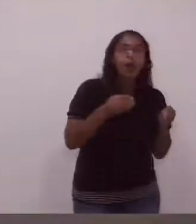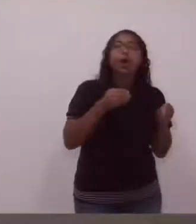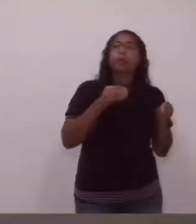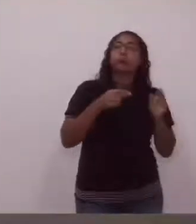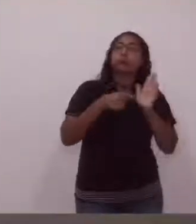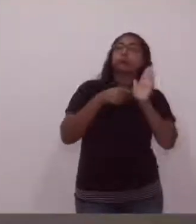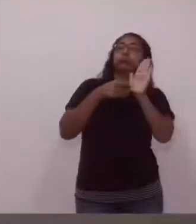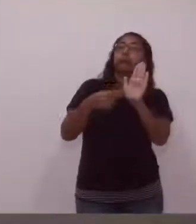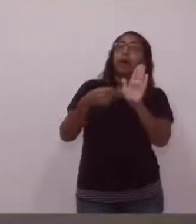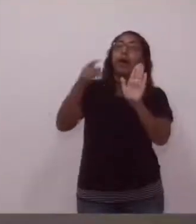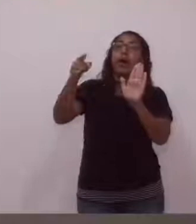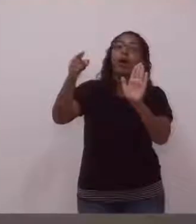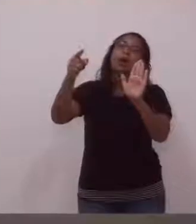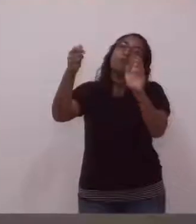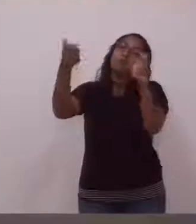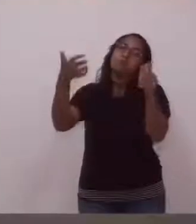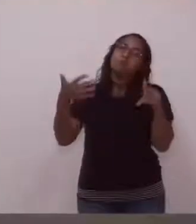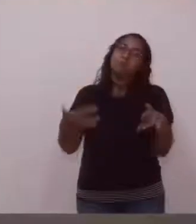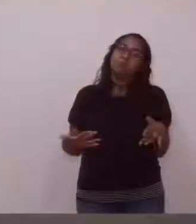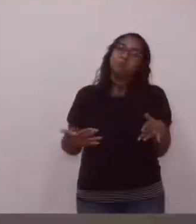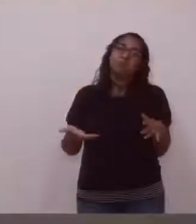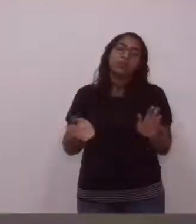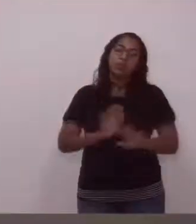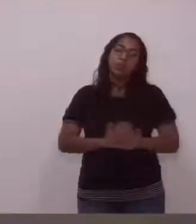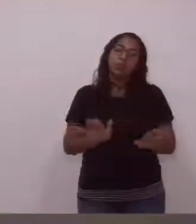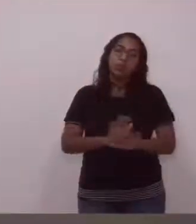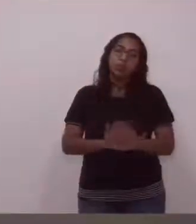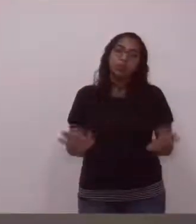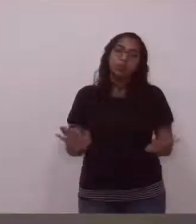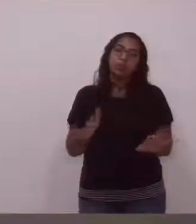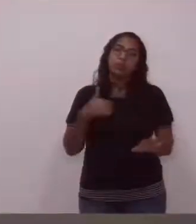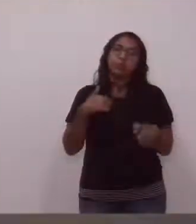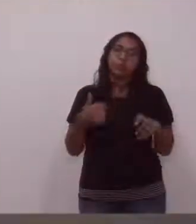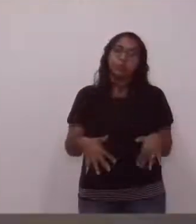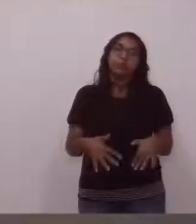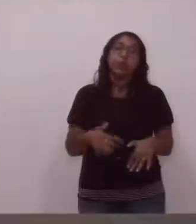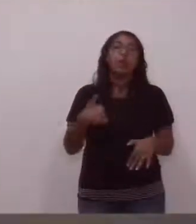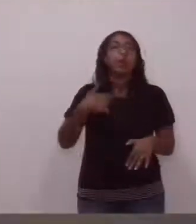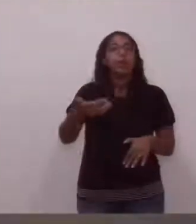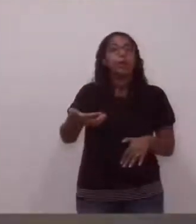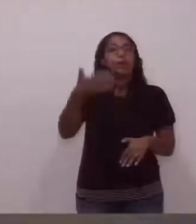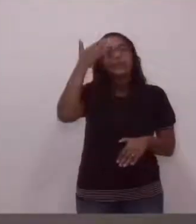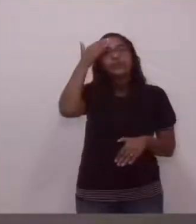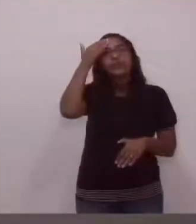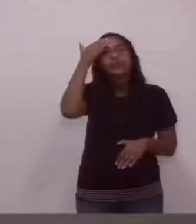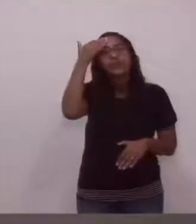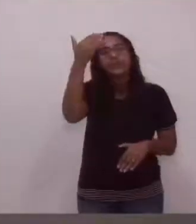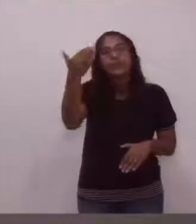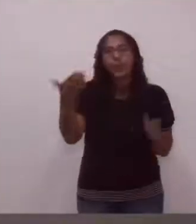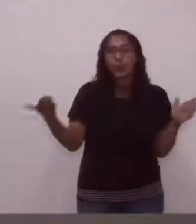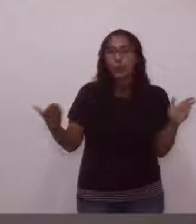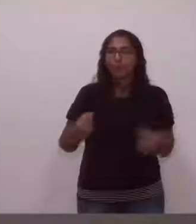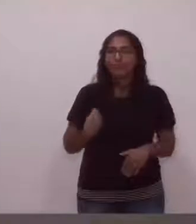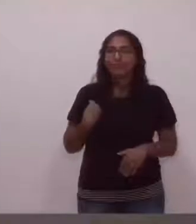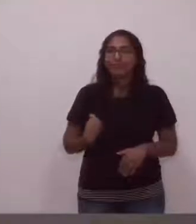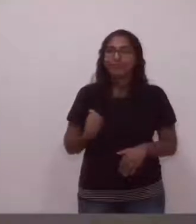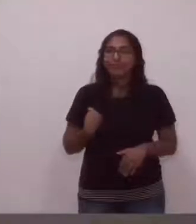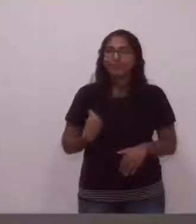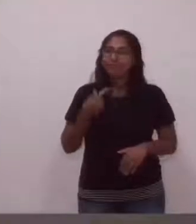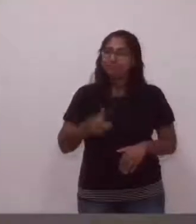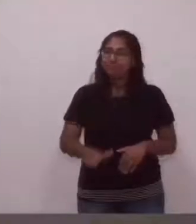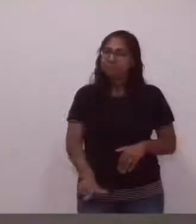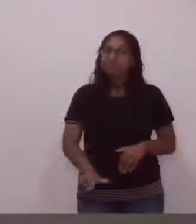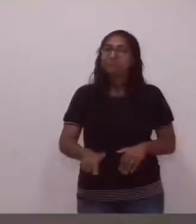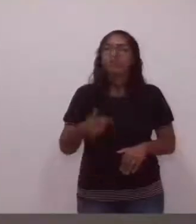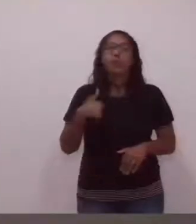situações. Então, é só isso, senhor presidente, queria colocar. E agradecer por estar aqui mais uma vez. Para mim é